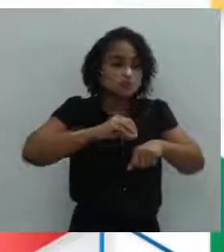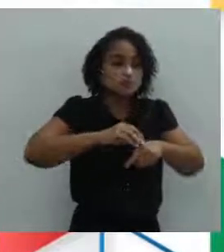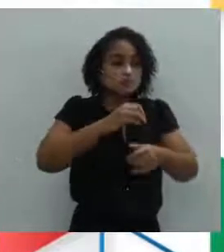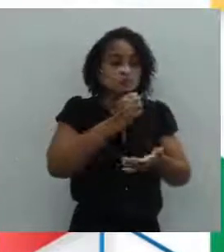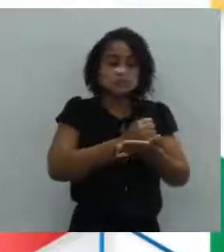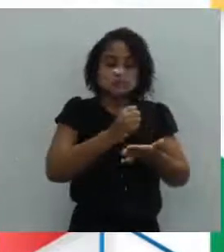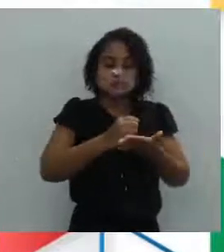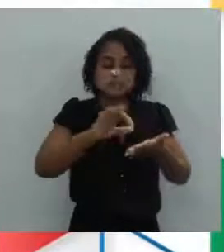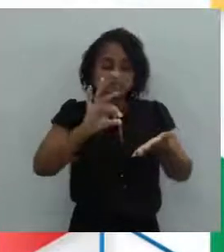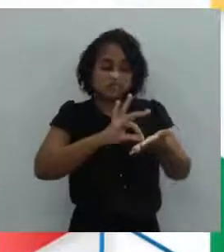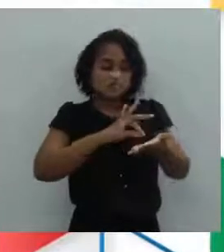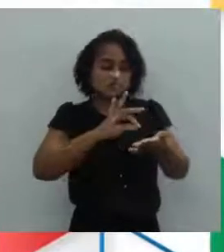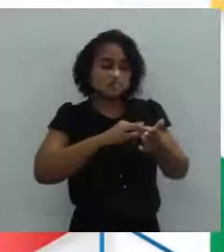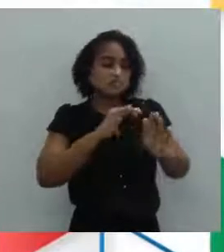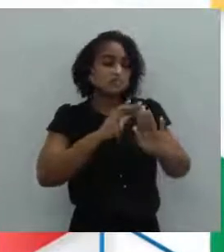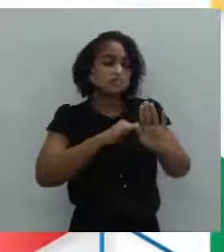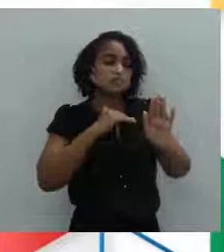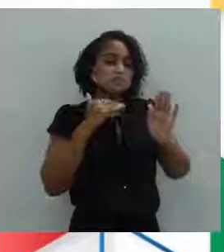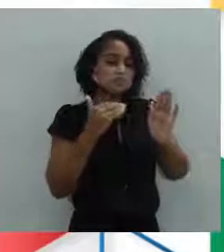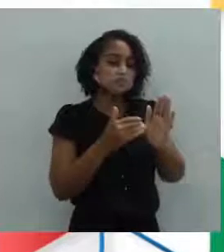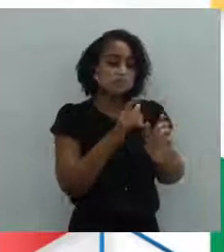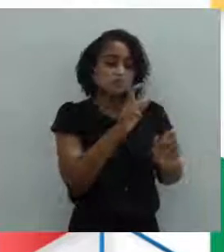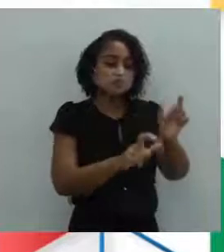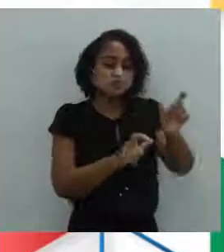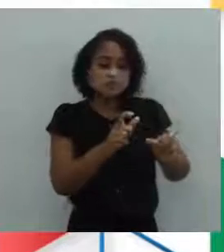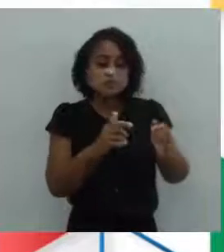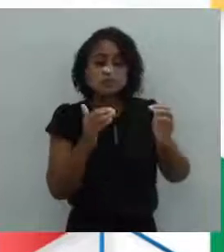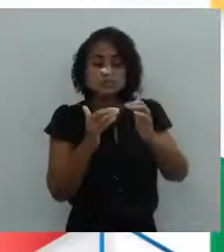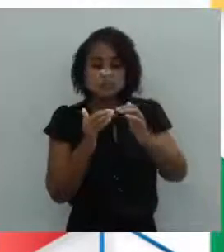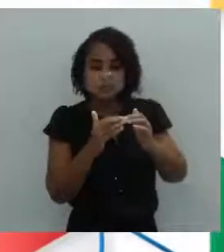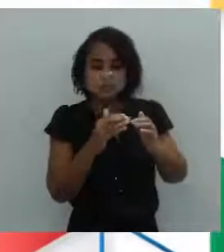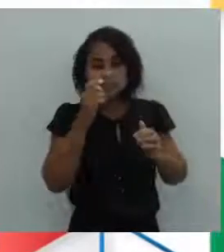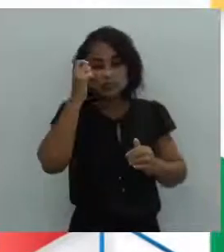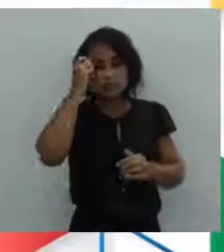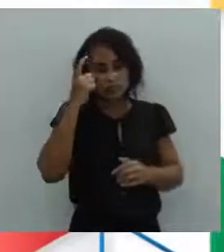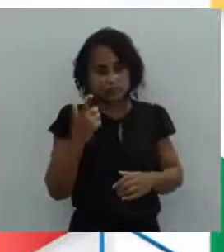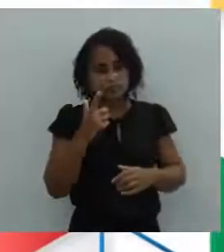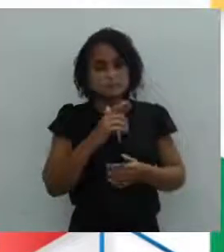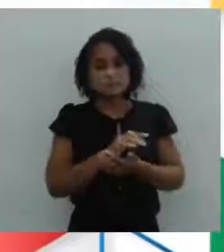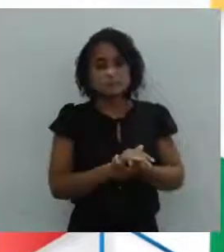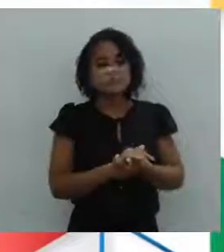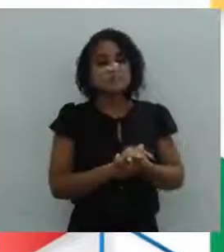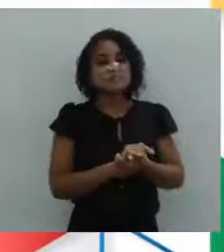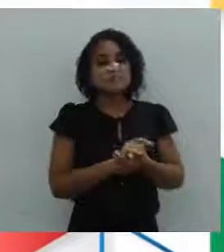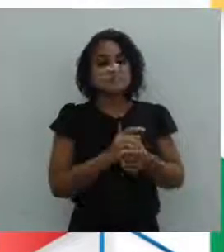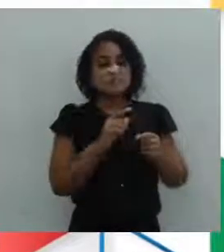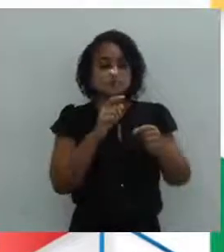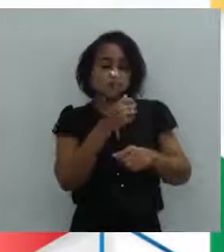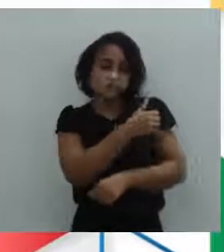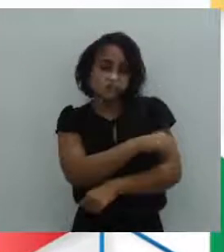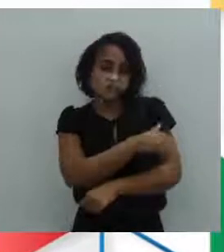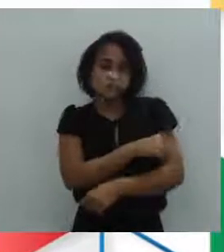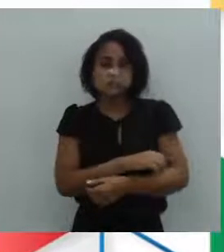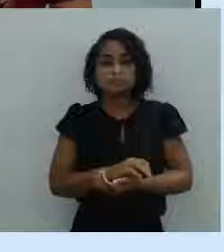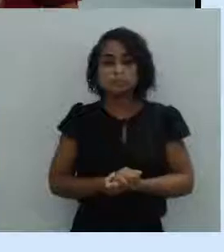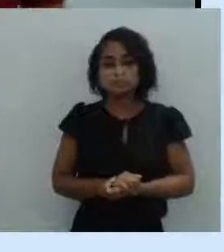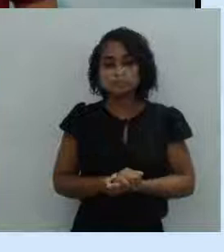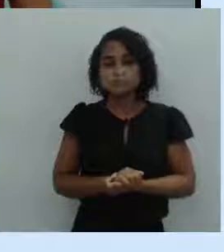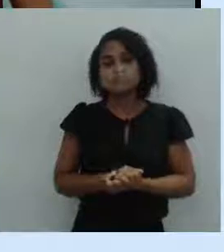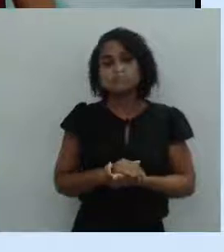documento assinado por todos os cidadãos que concordam com tal petição. Volta Redonda, 1 de maio de